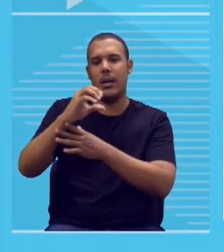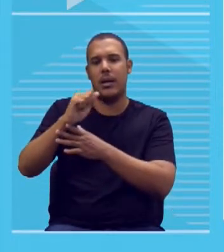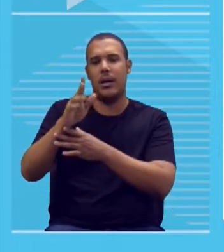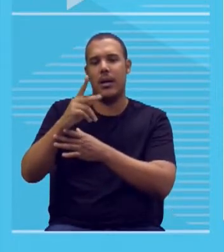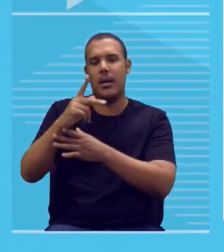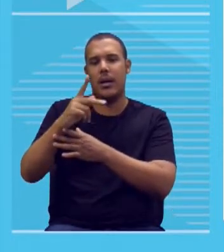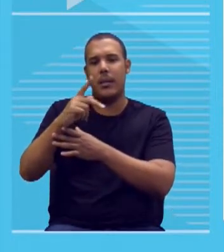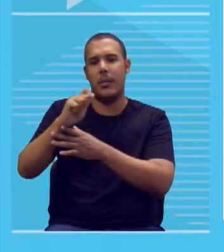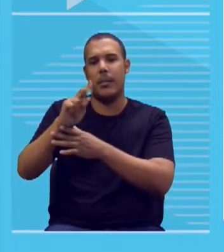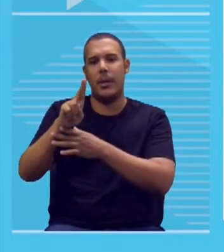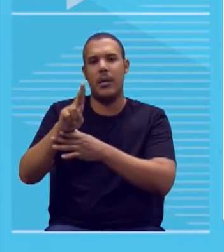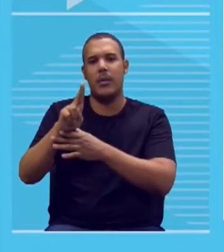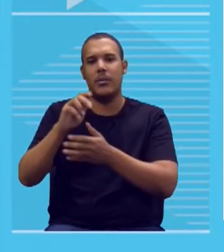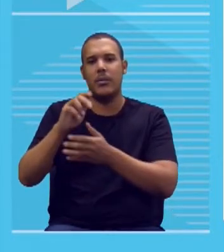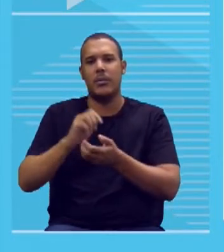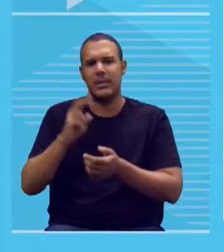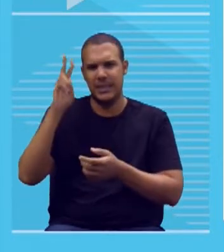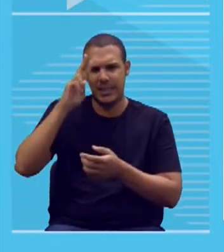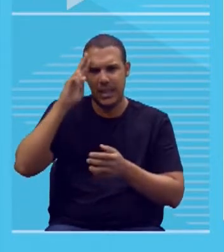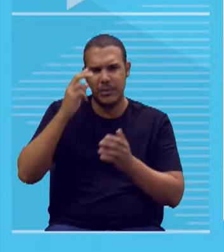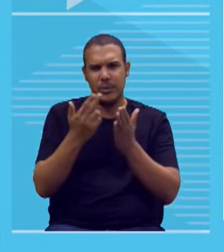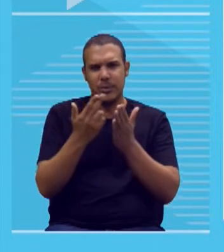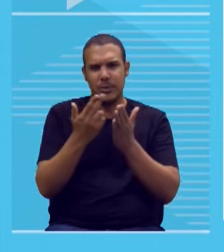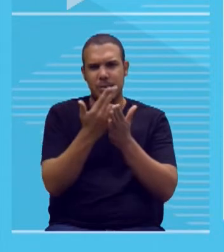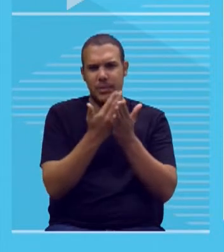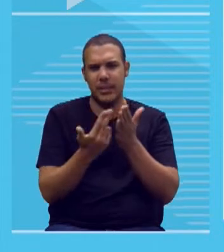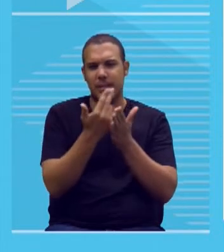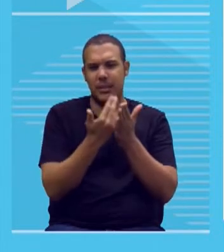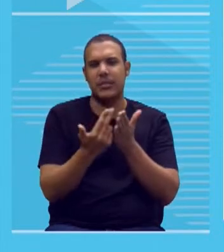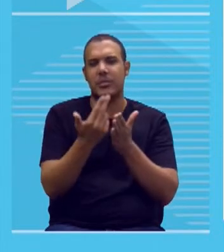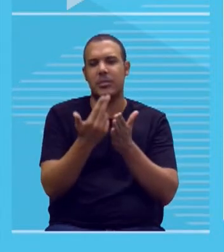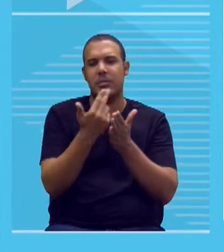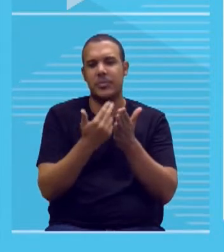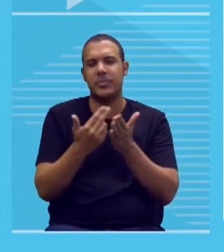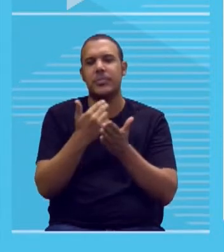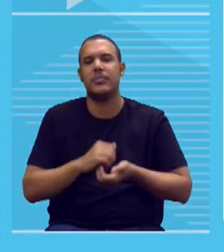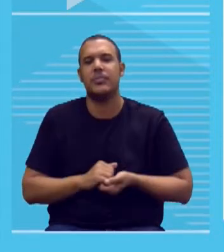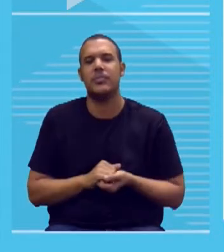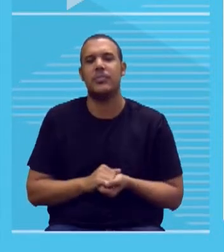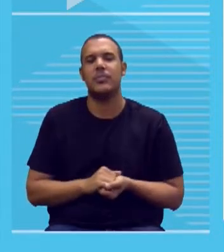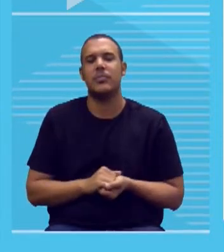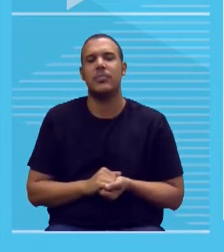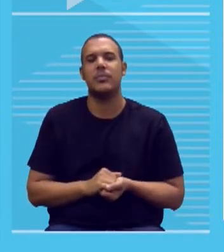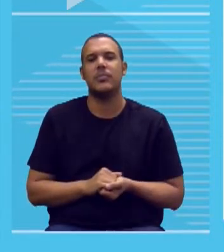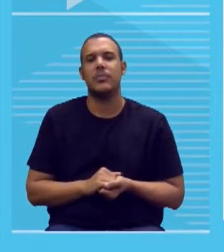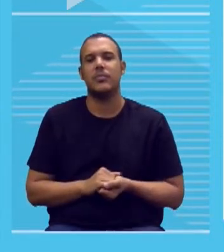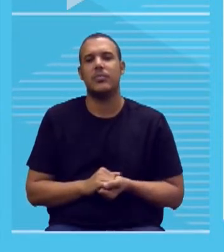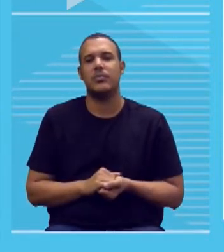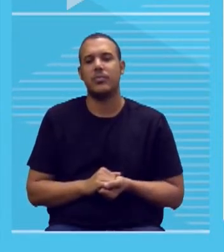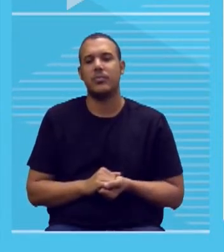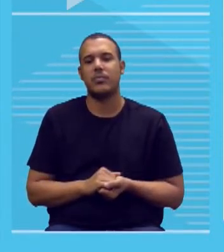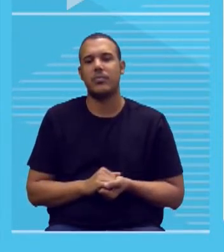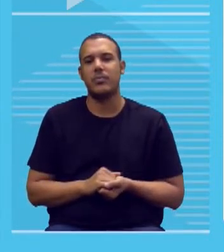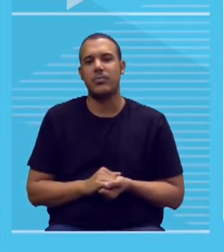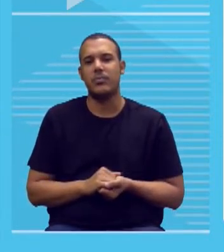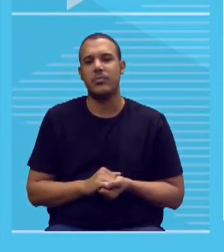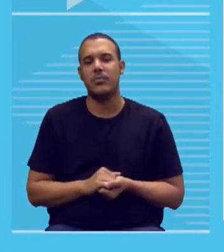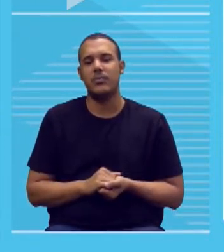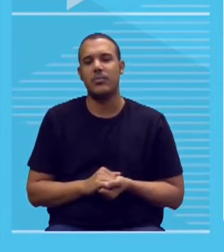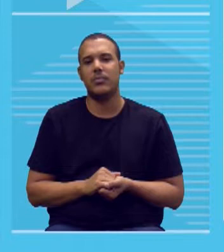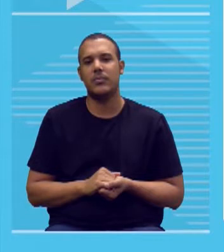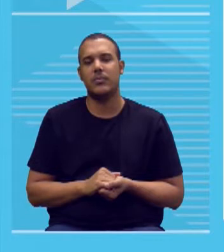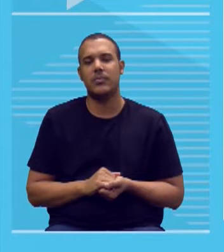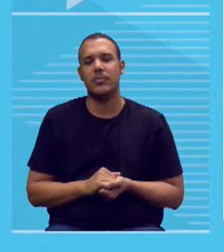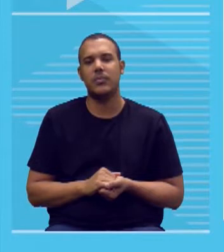do o pica-pau Zinho do desenho tá ele fica pauzinho